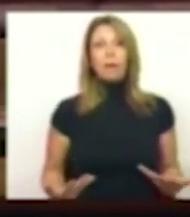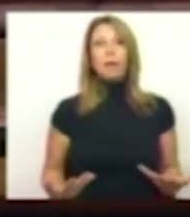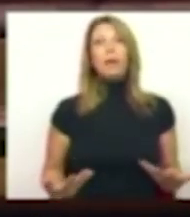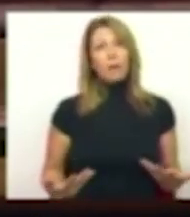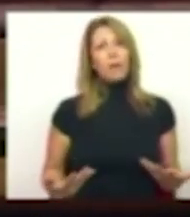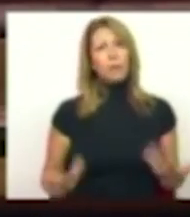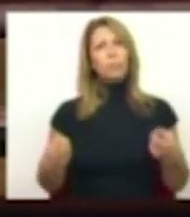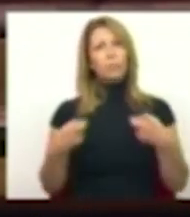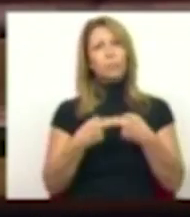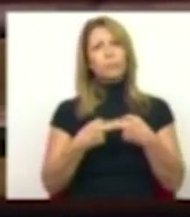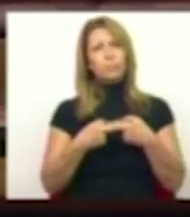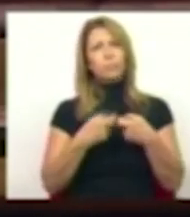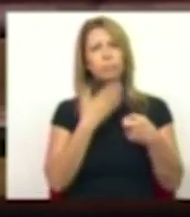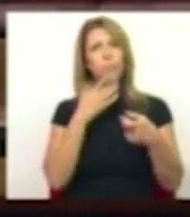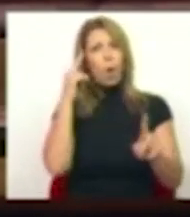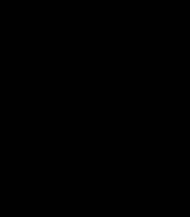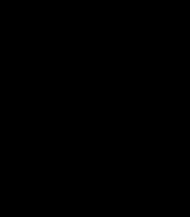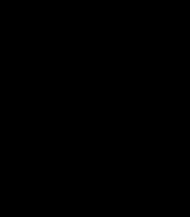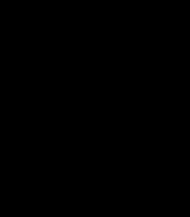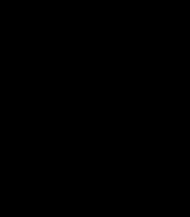compatível com o nosso objetivo da legislatura.